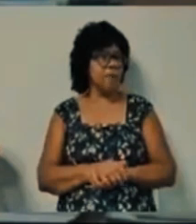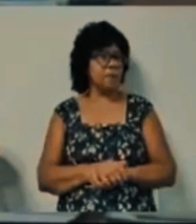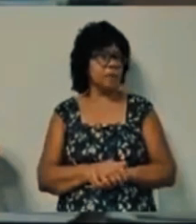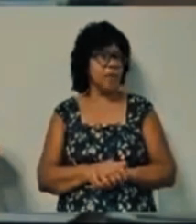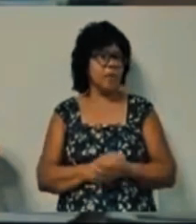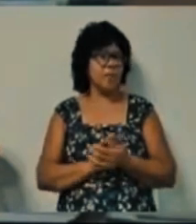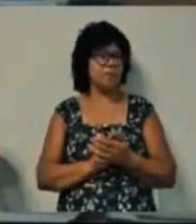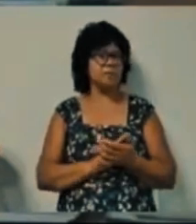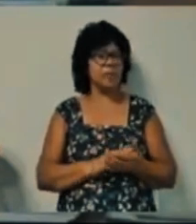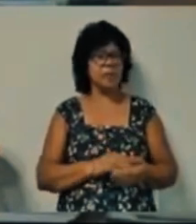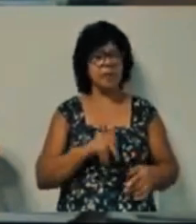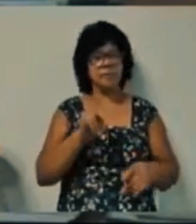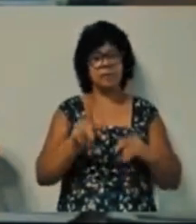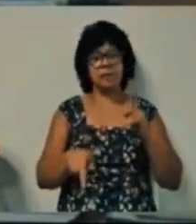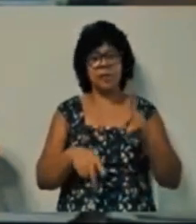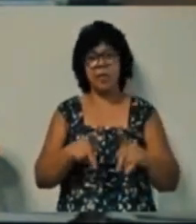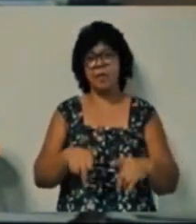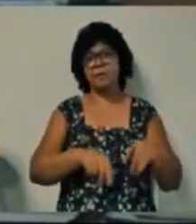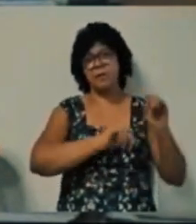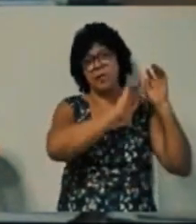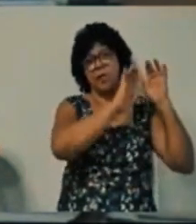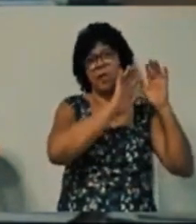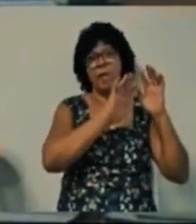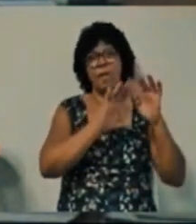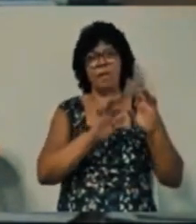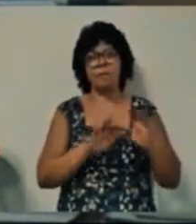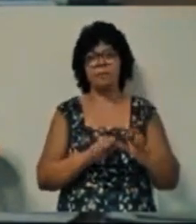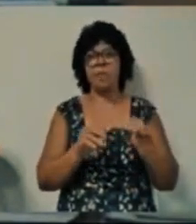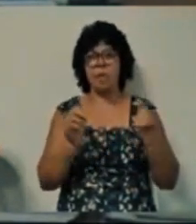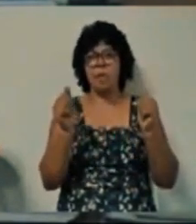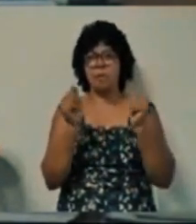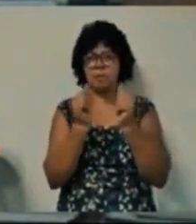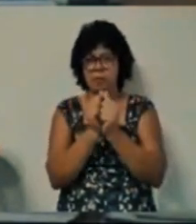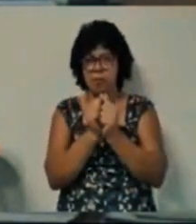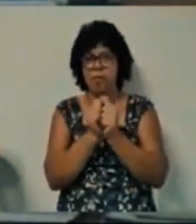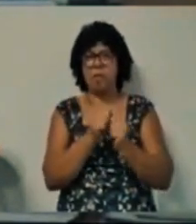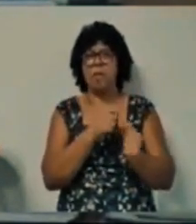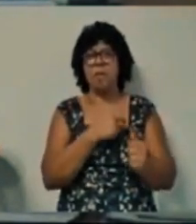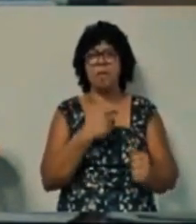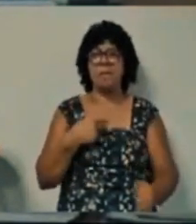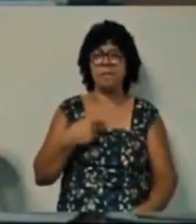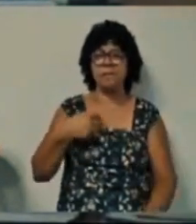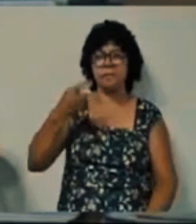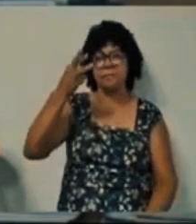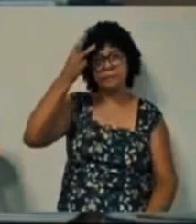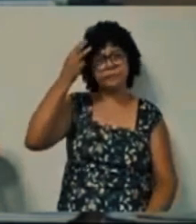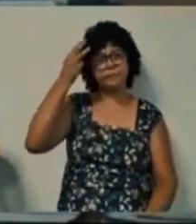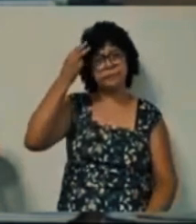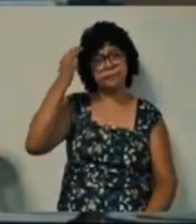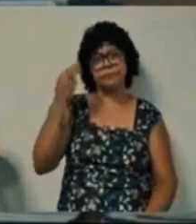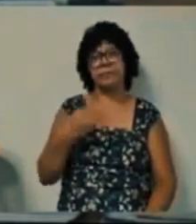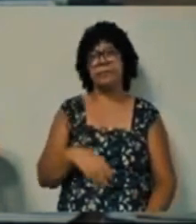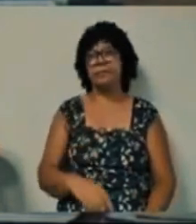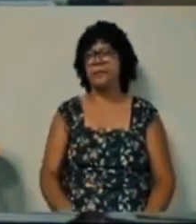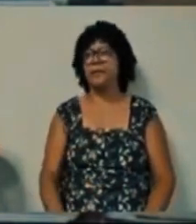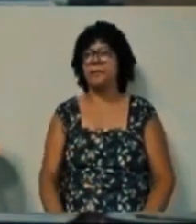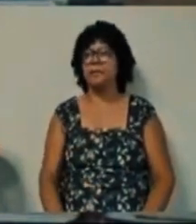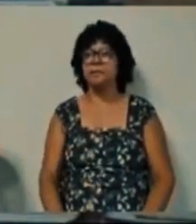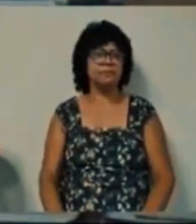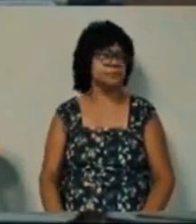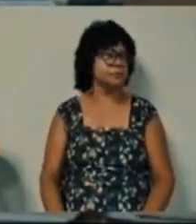tão abençoada, junto com o pastor desta igreja, servo de Deus, pastor Levi Libarino, esteve